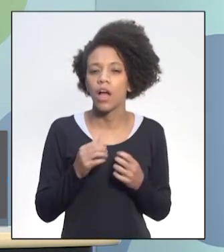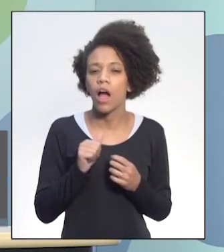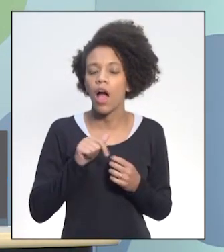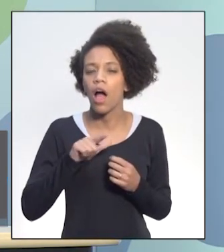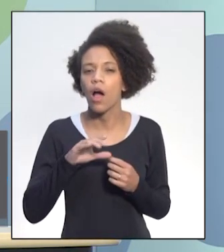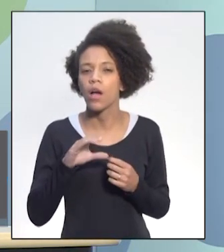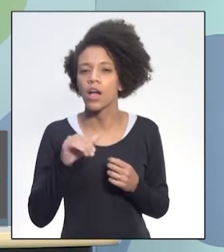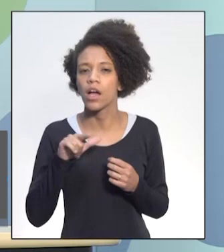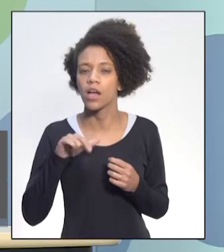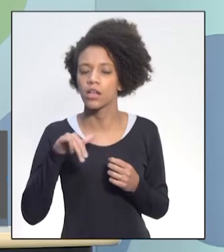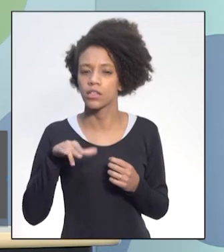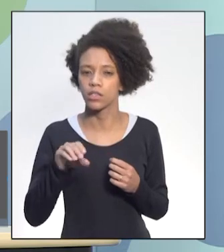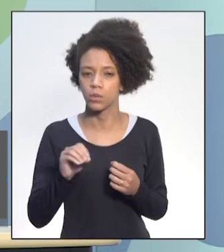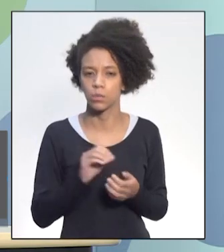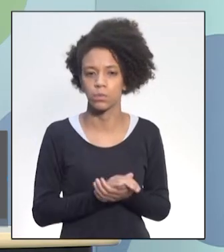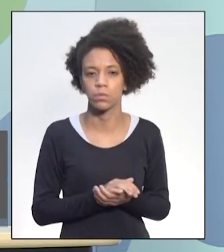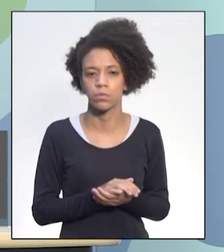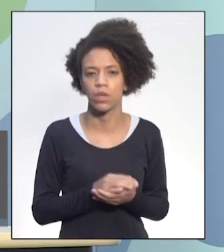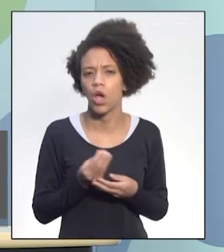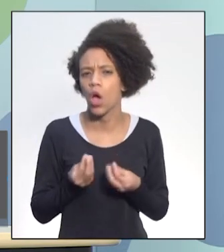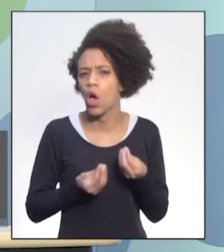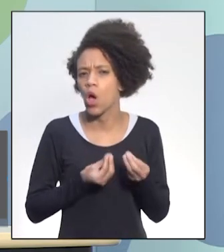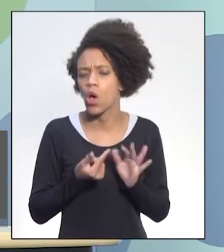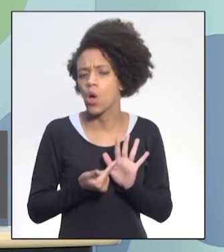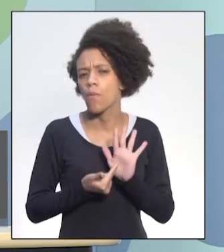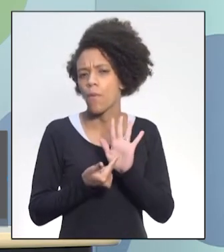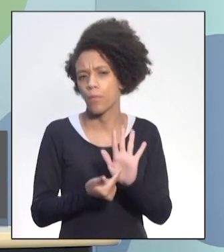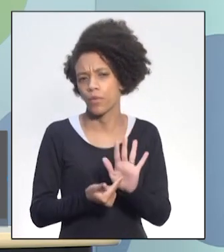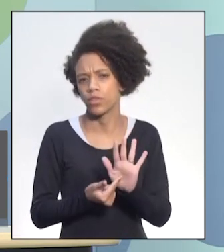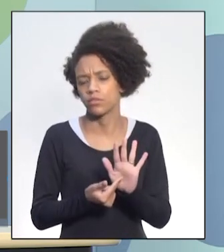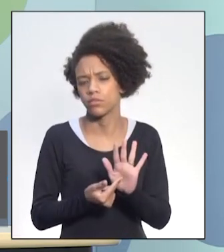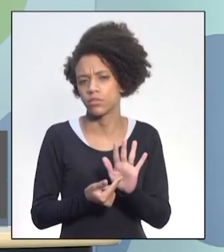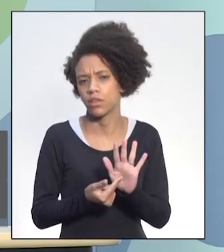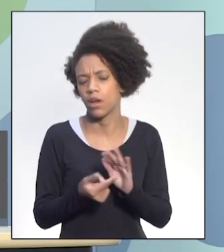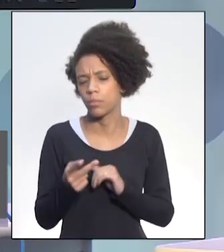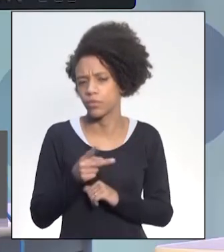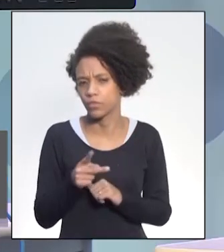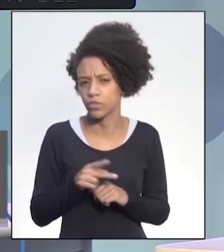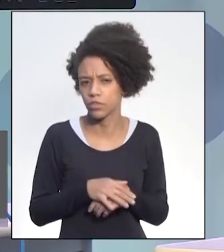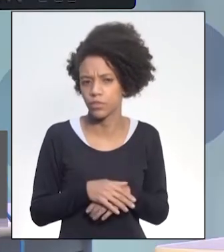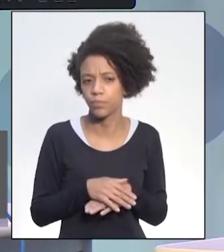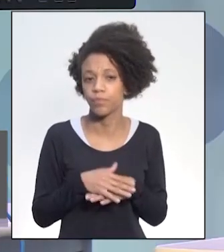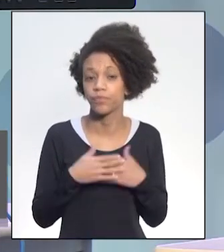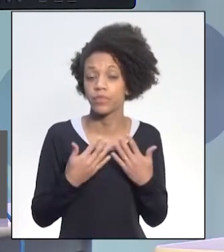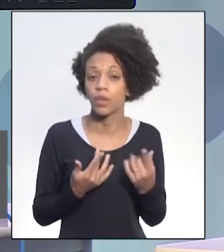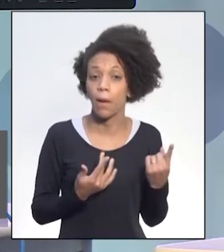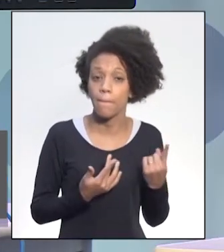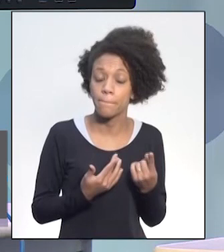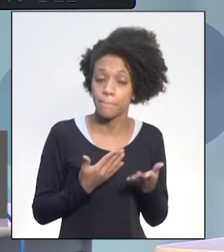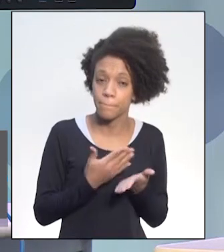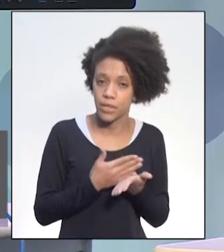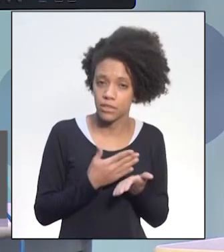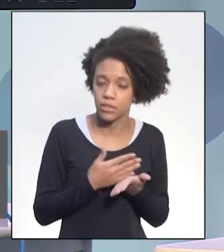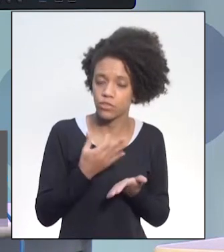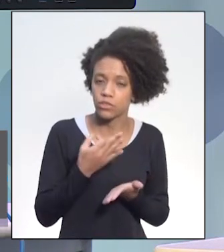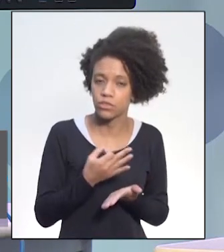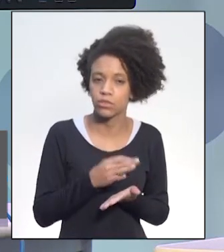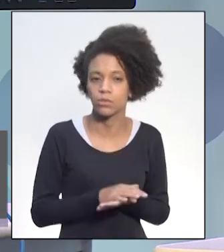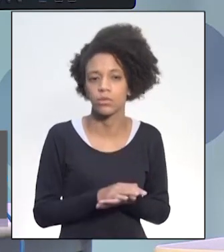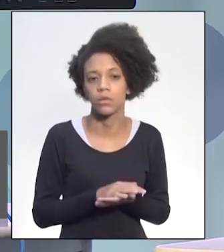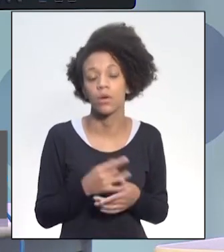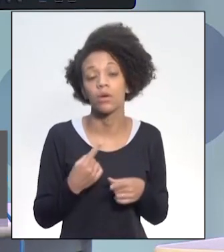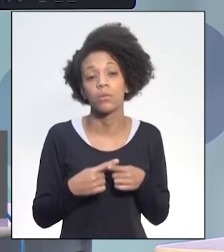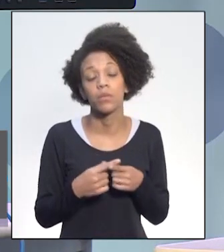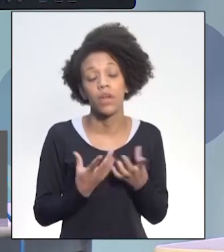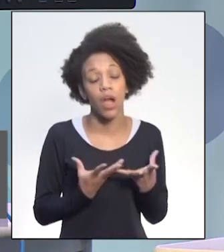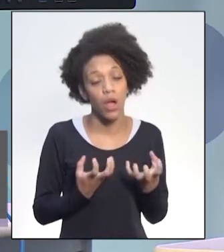alcalino. Como que nós vamos mostrar isso para eles agora, professora? Então, a primeira metade acertou, né? Que Claro. esse